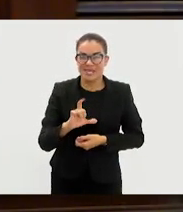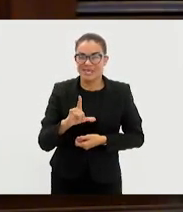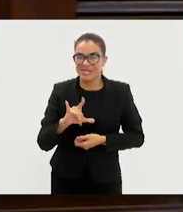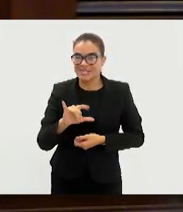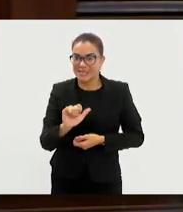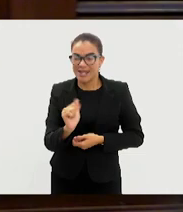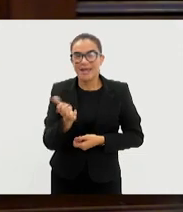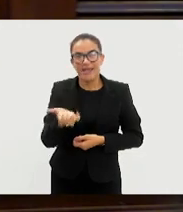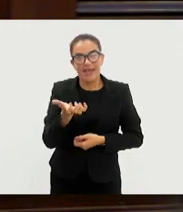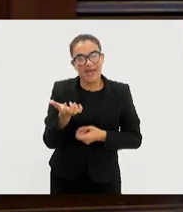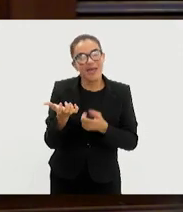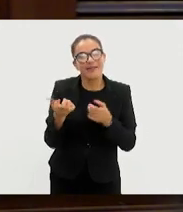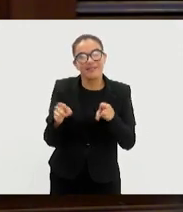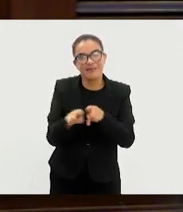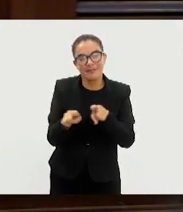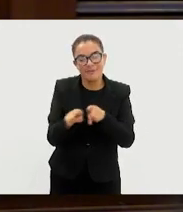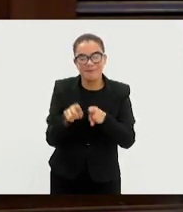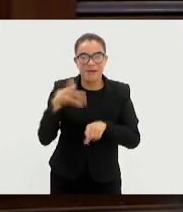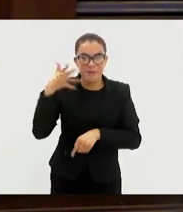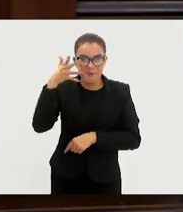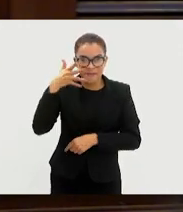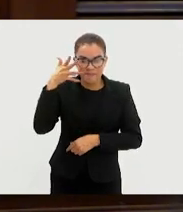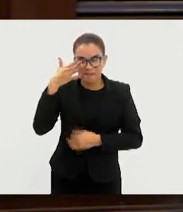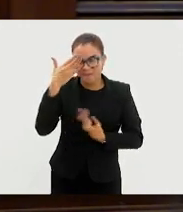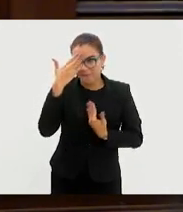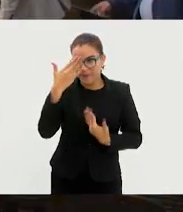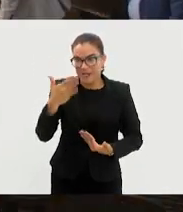também quer fazer uso da palavra. Muito obrigado.